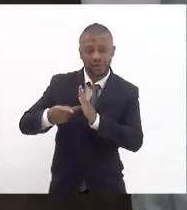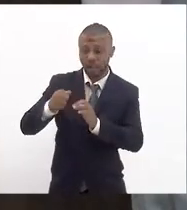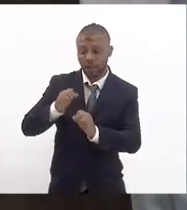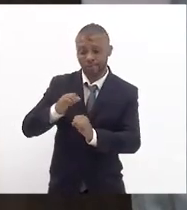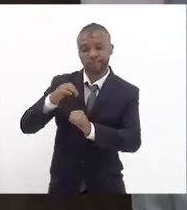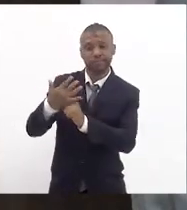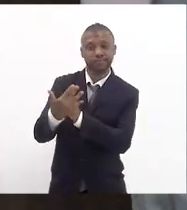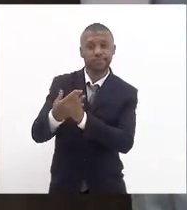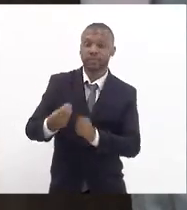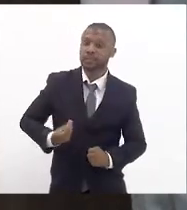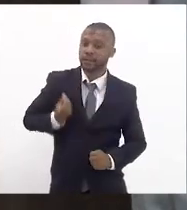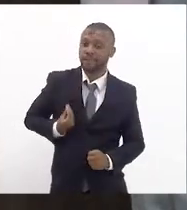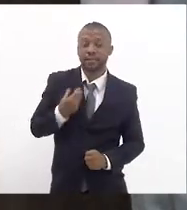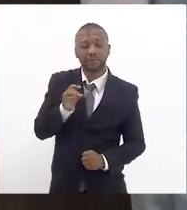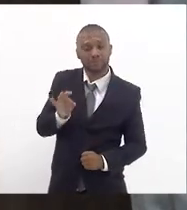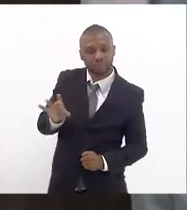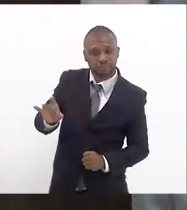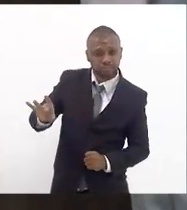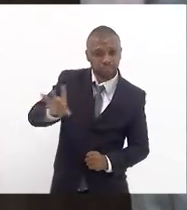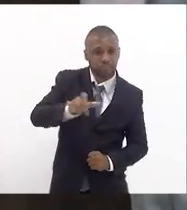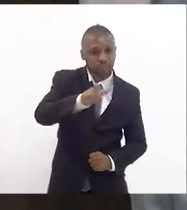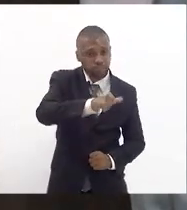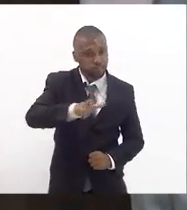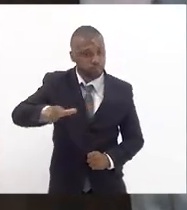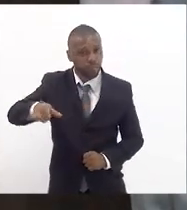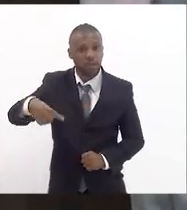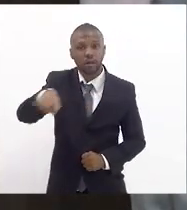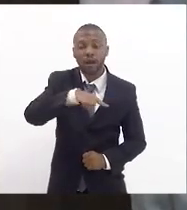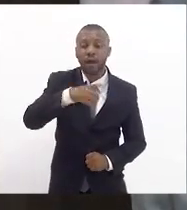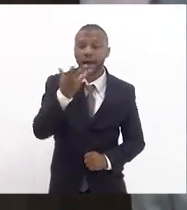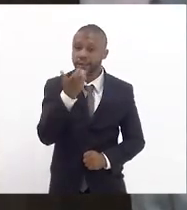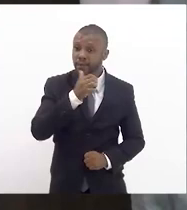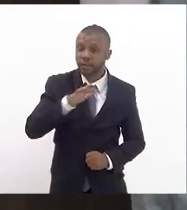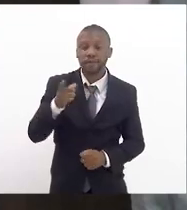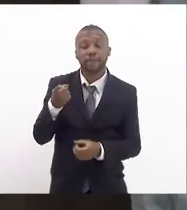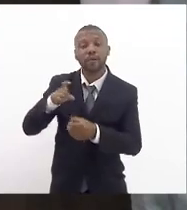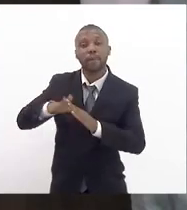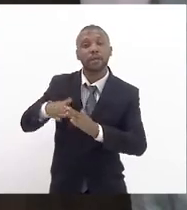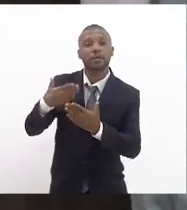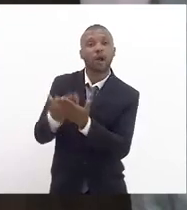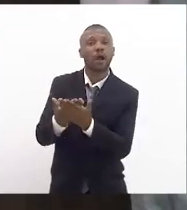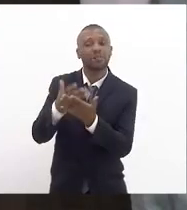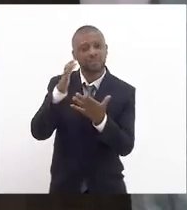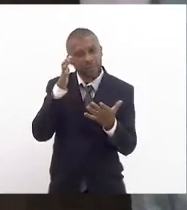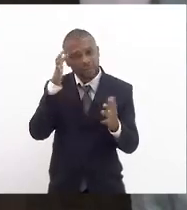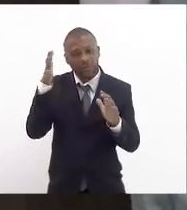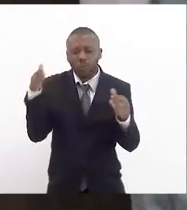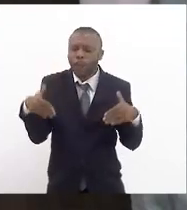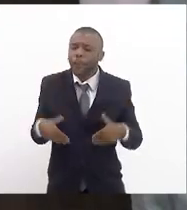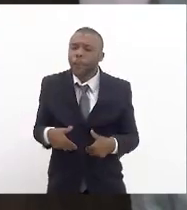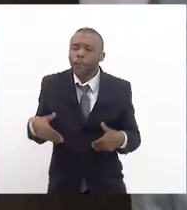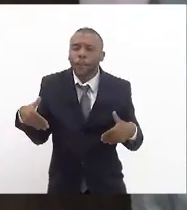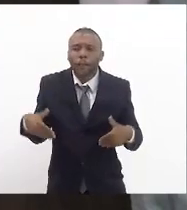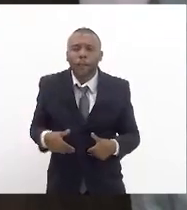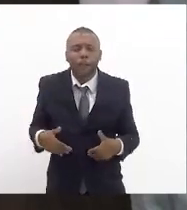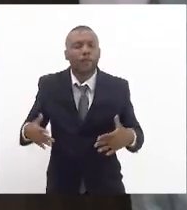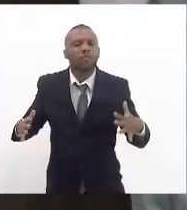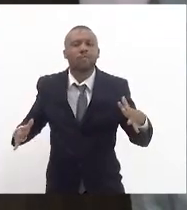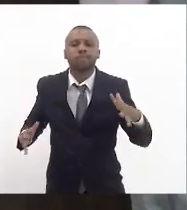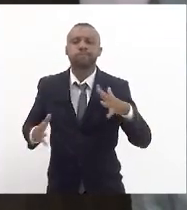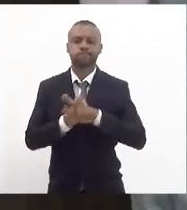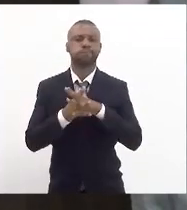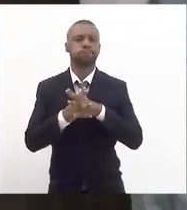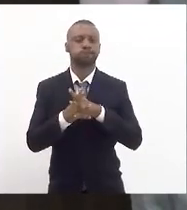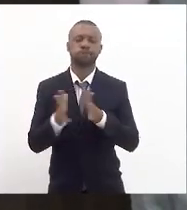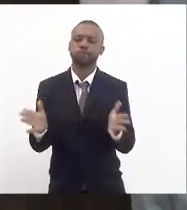pessoas. Essas crianças voltaram para a escola, inclusive, com situações de fome, de maior miserabilidade.